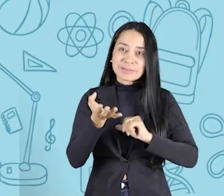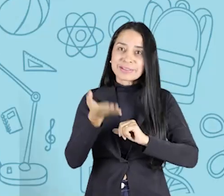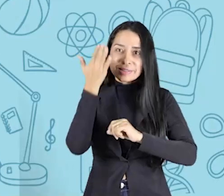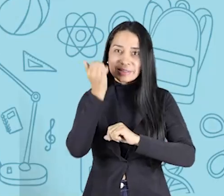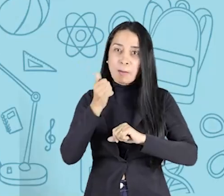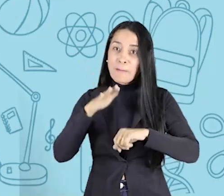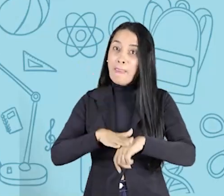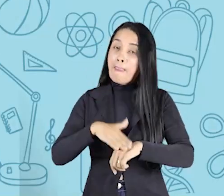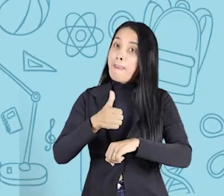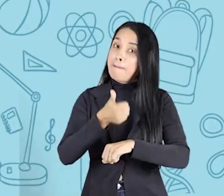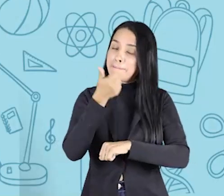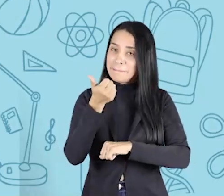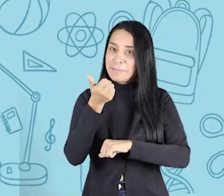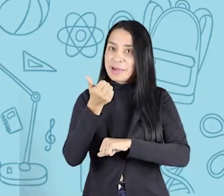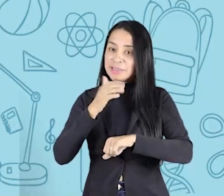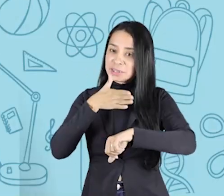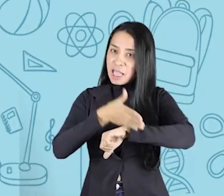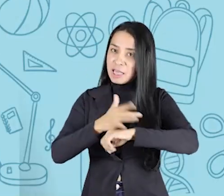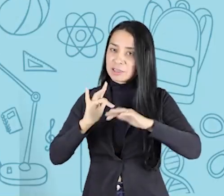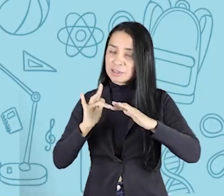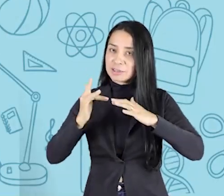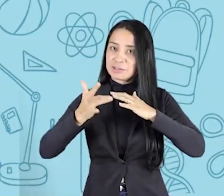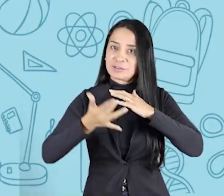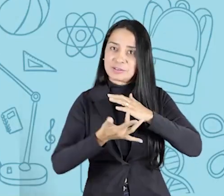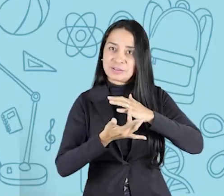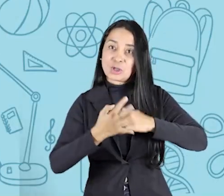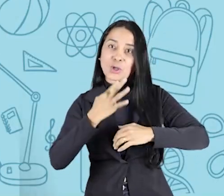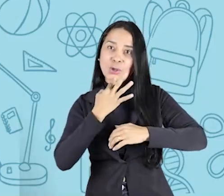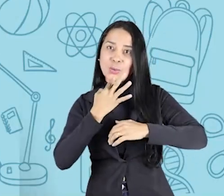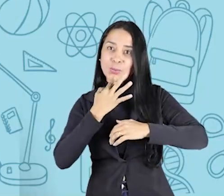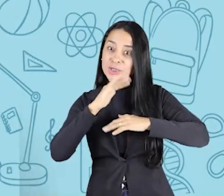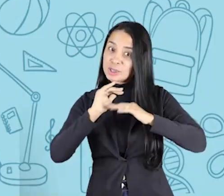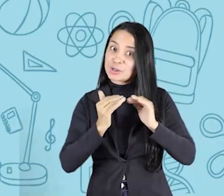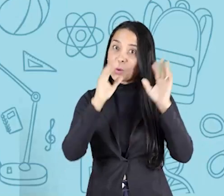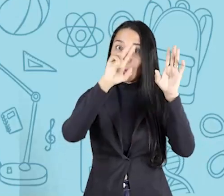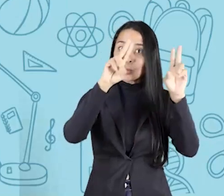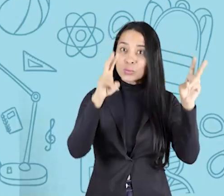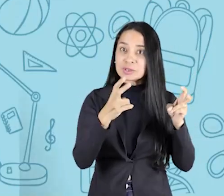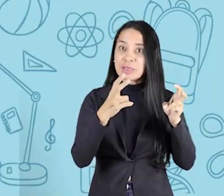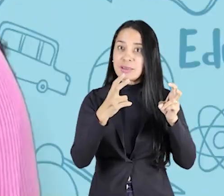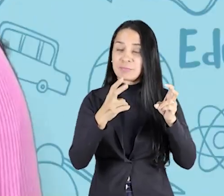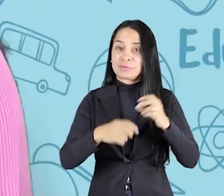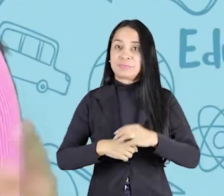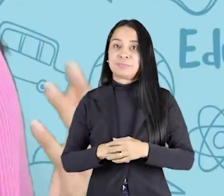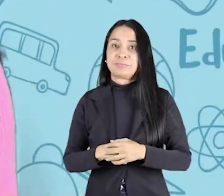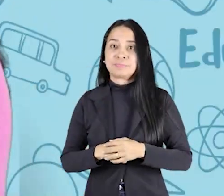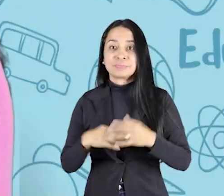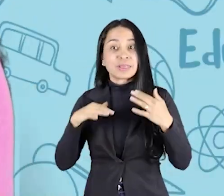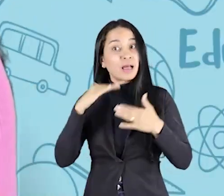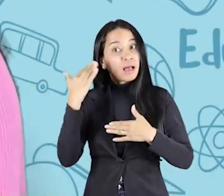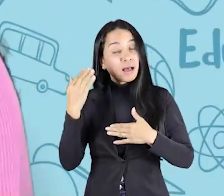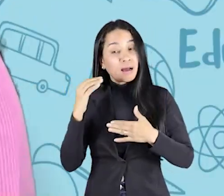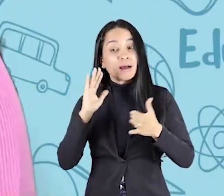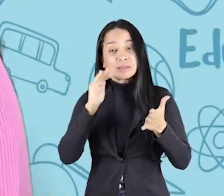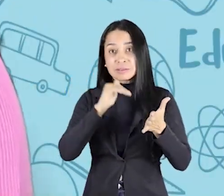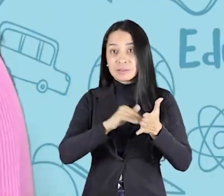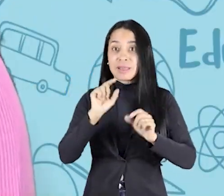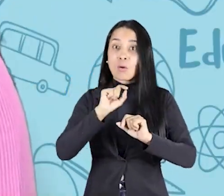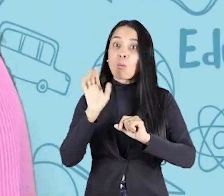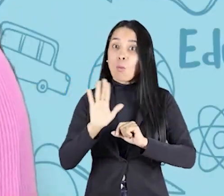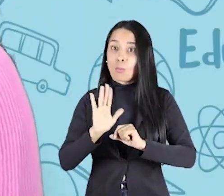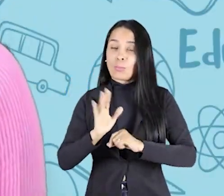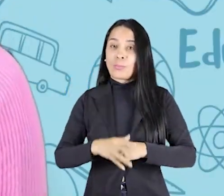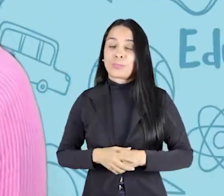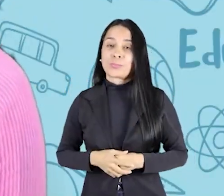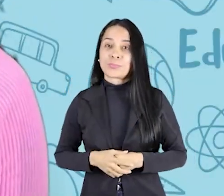rede social e fique por dentro dos assuntos que bombam do recreio à rede social. E até o próximo Papo de Recreio!